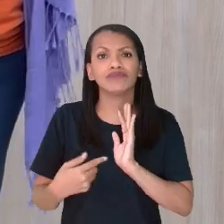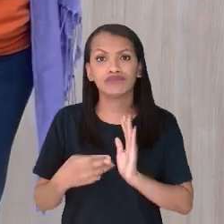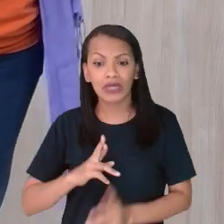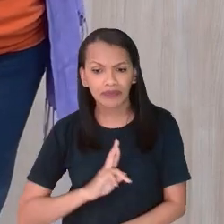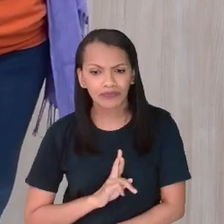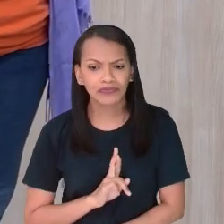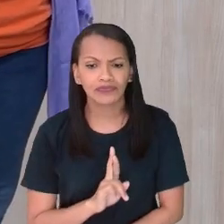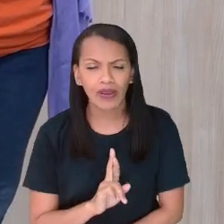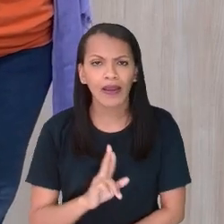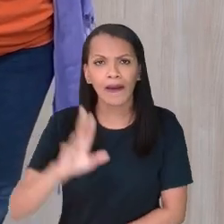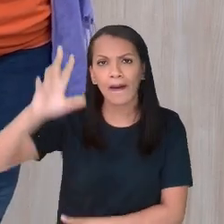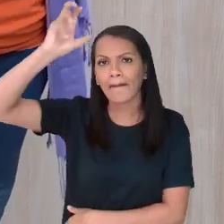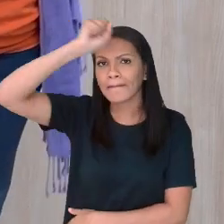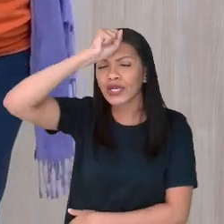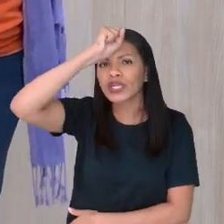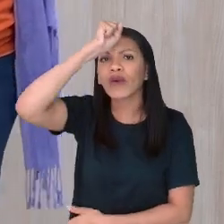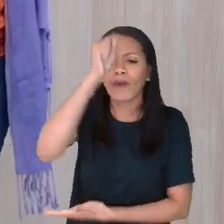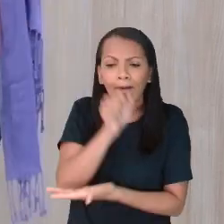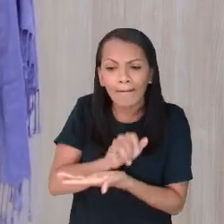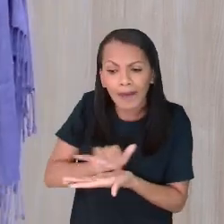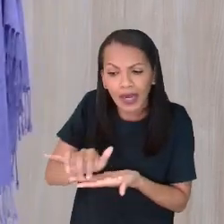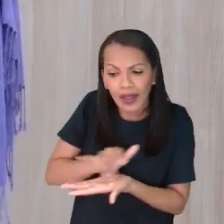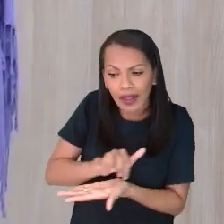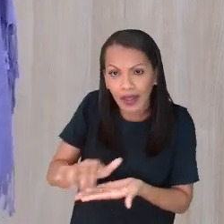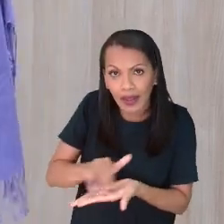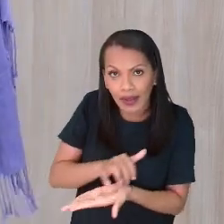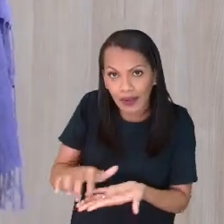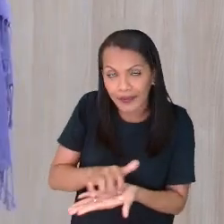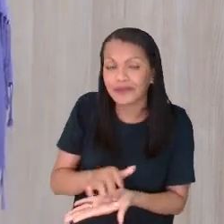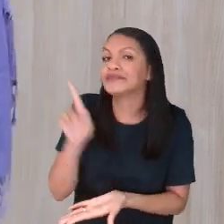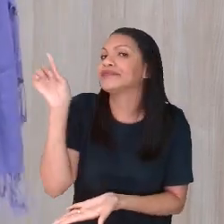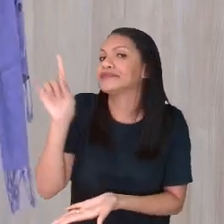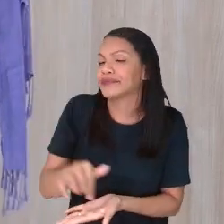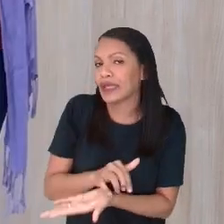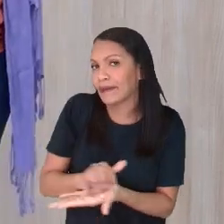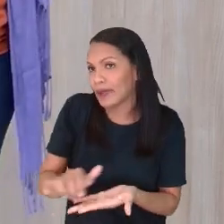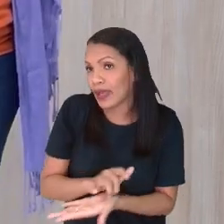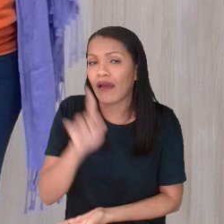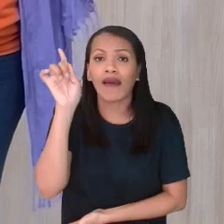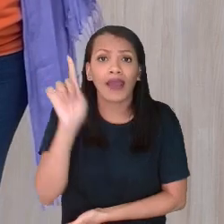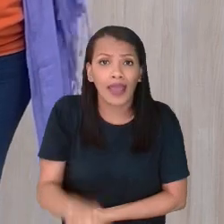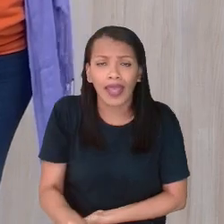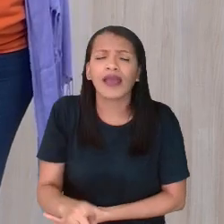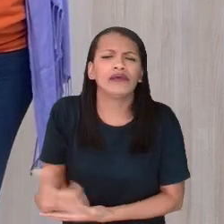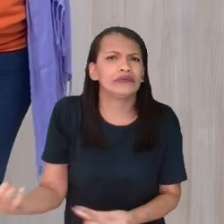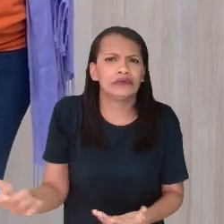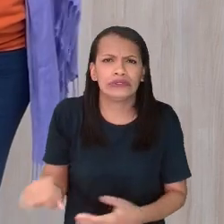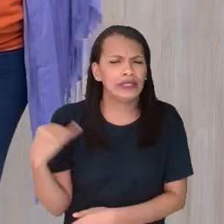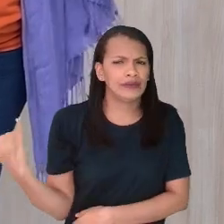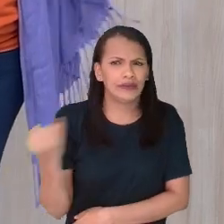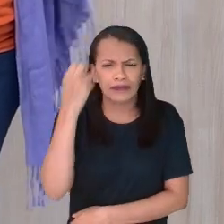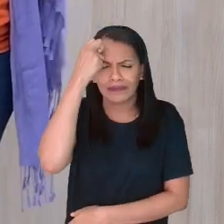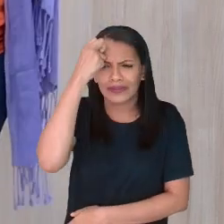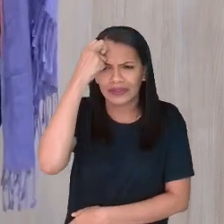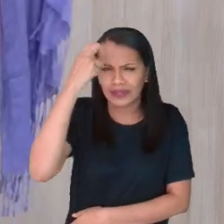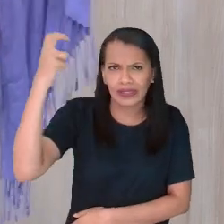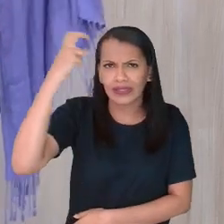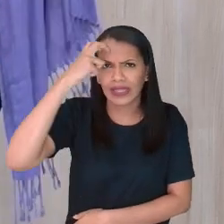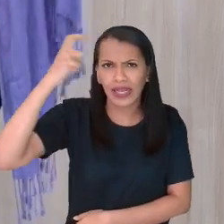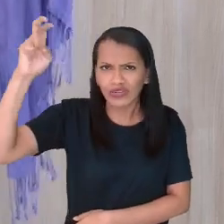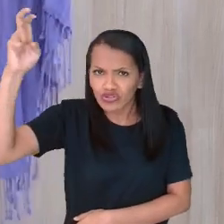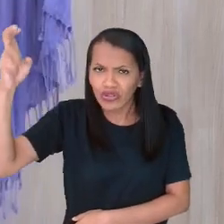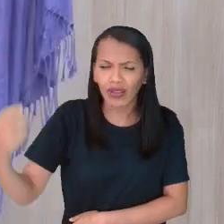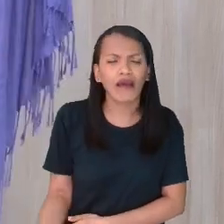que aprendeu braille, não é? E ela é extremamente inteligente e